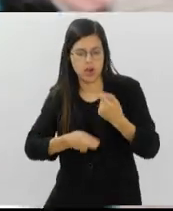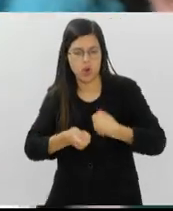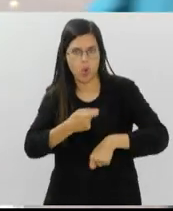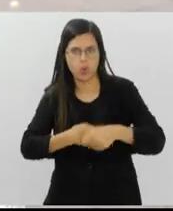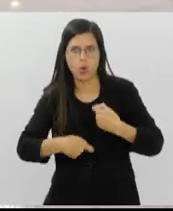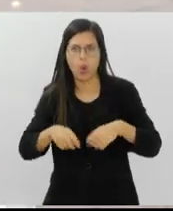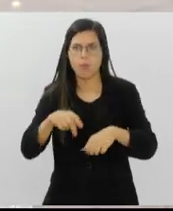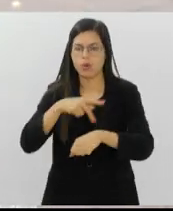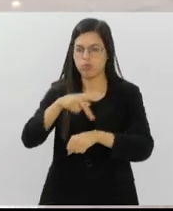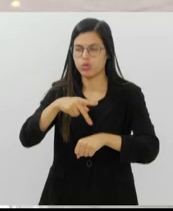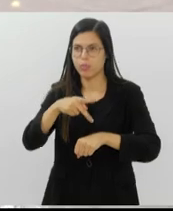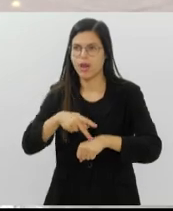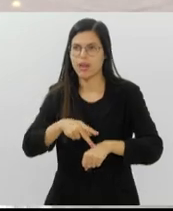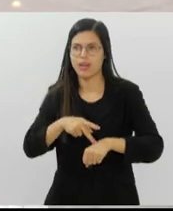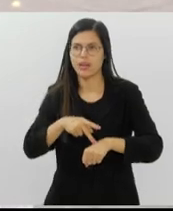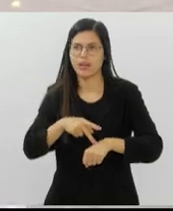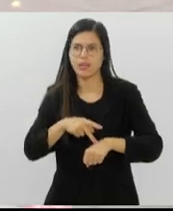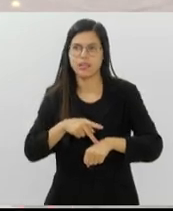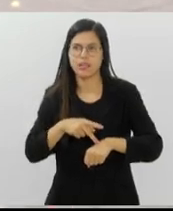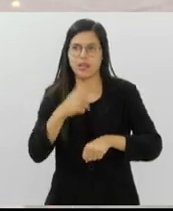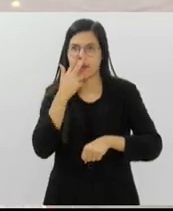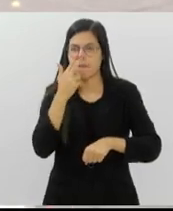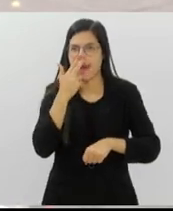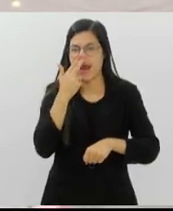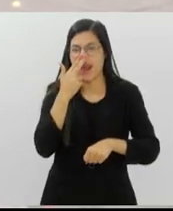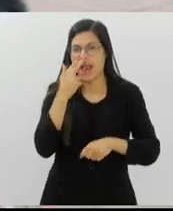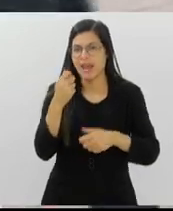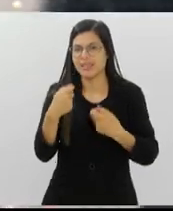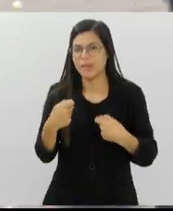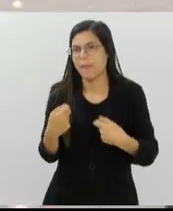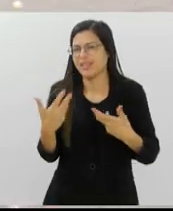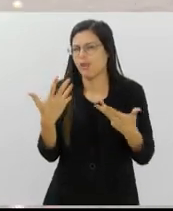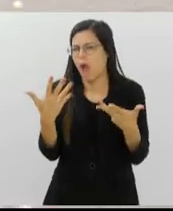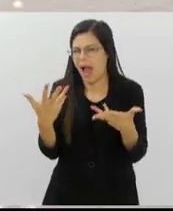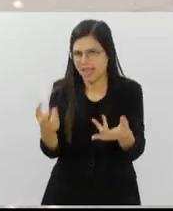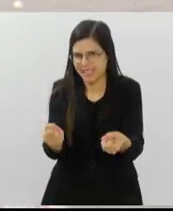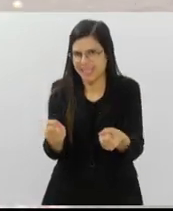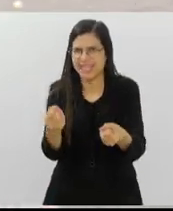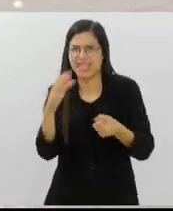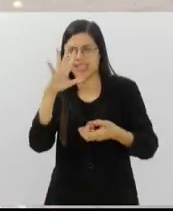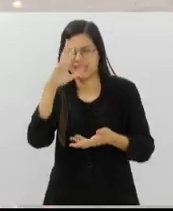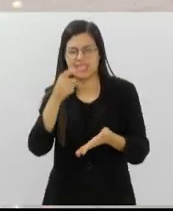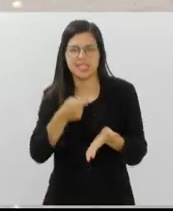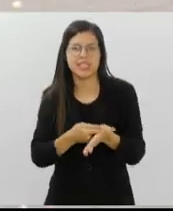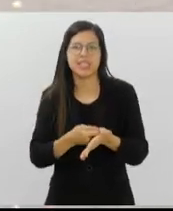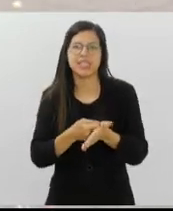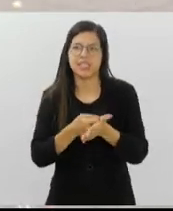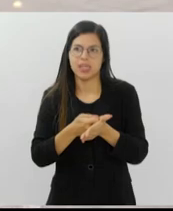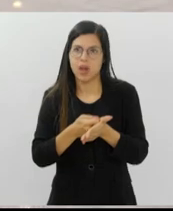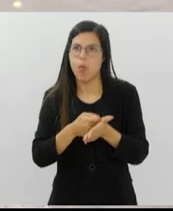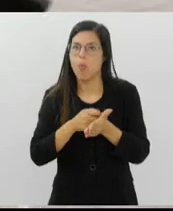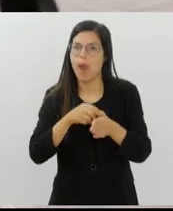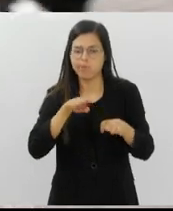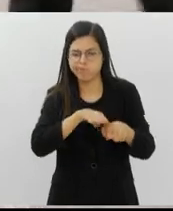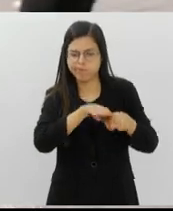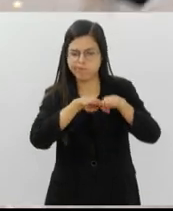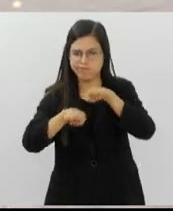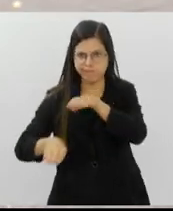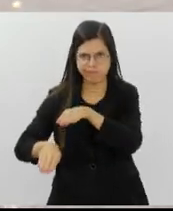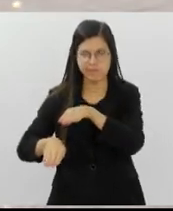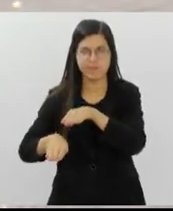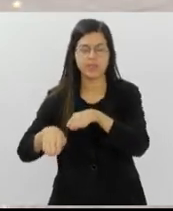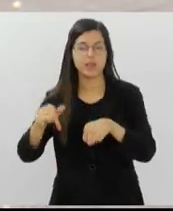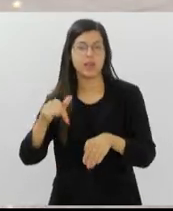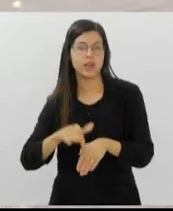os países que recebem no resto do mundo essas decisões é muito alta. E uma das questões